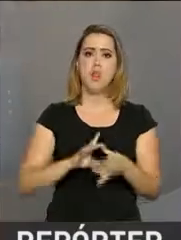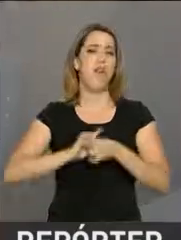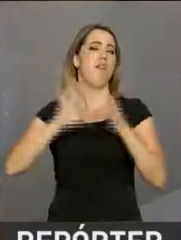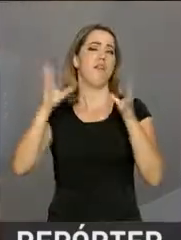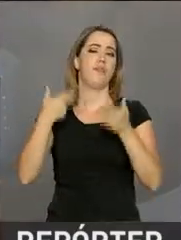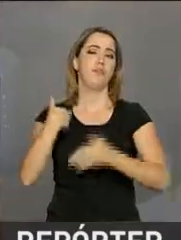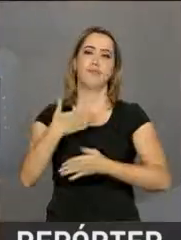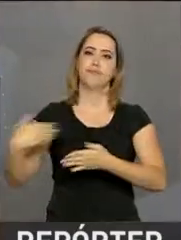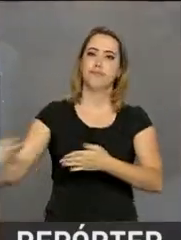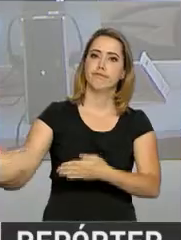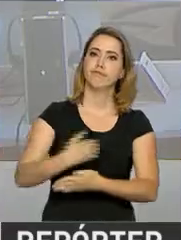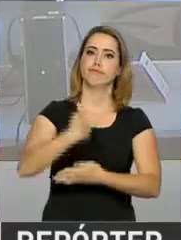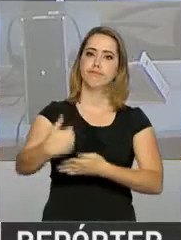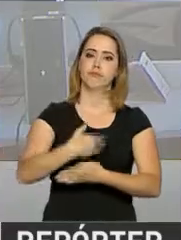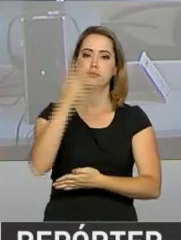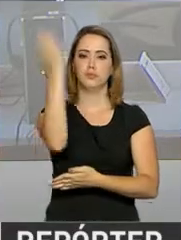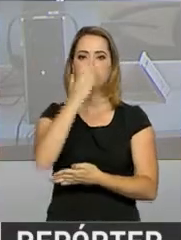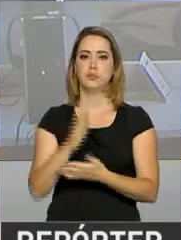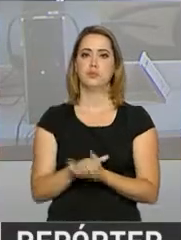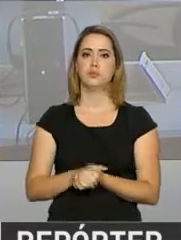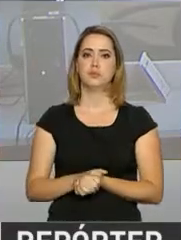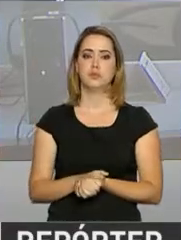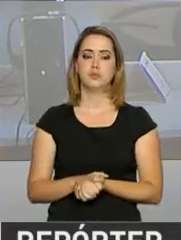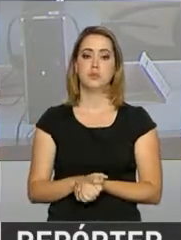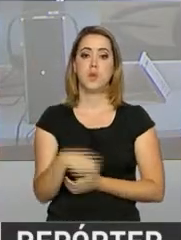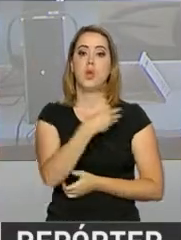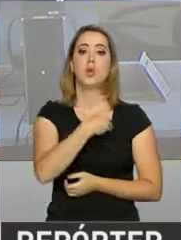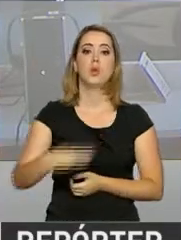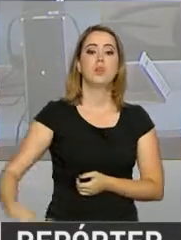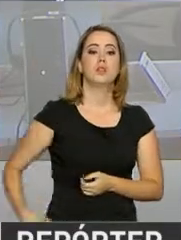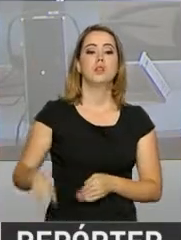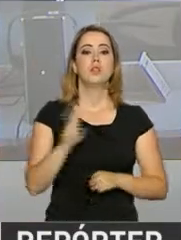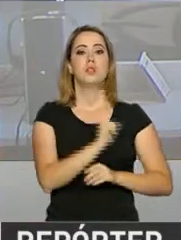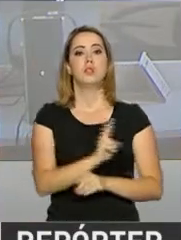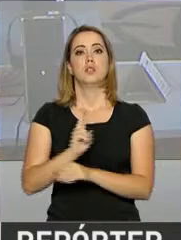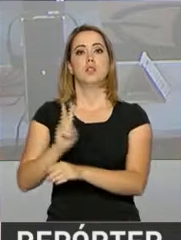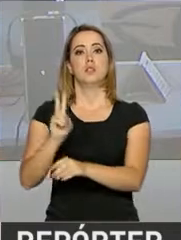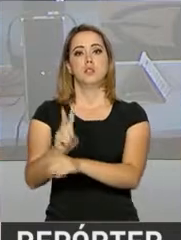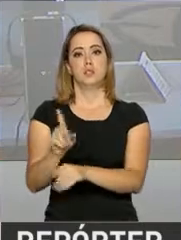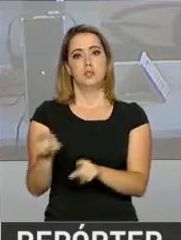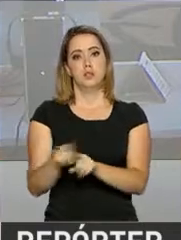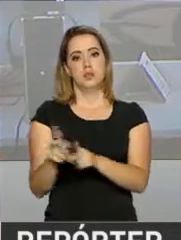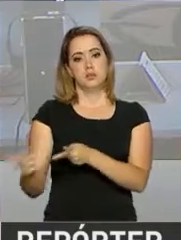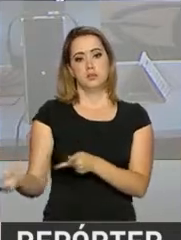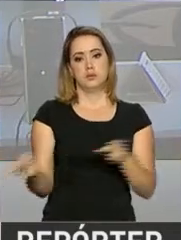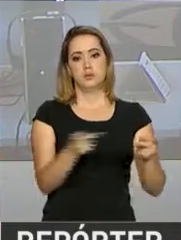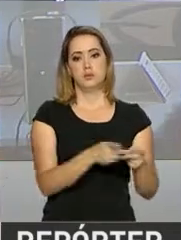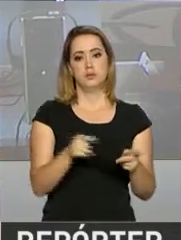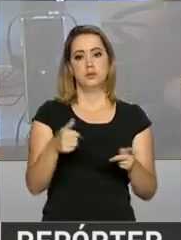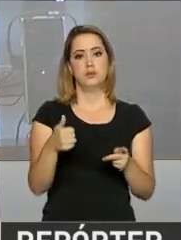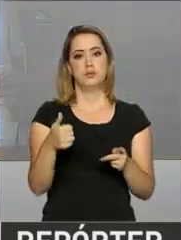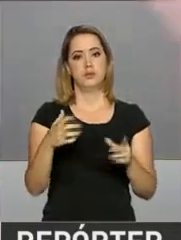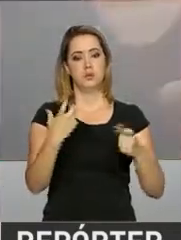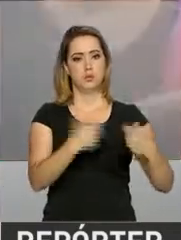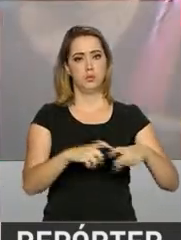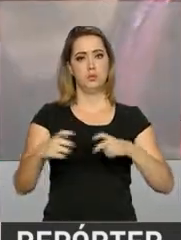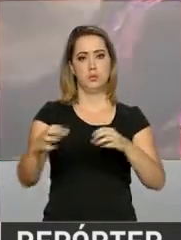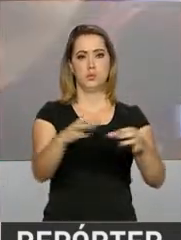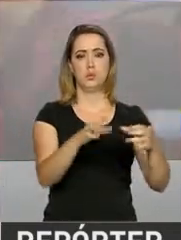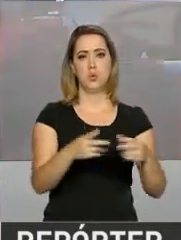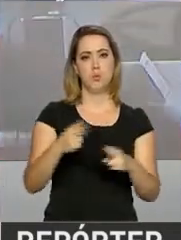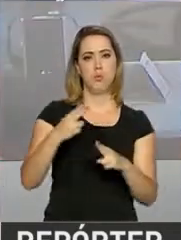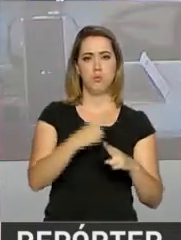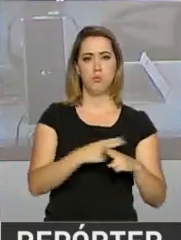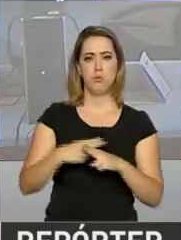pelas ondas o ministro da defesa raúl juba visitou hoje o centro de operações espaciais